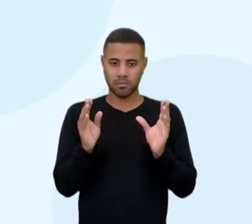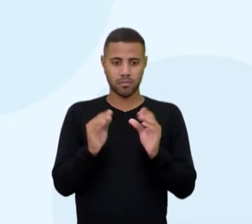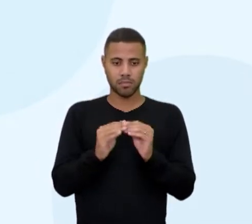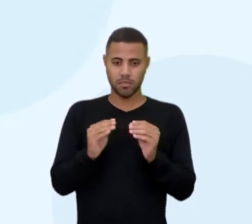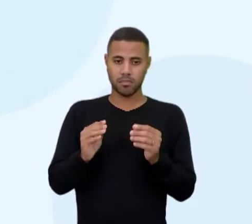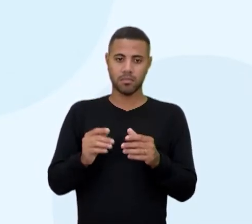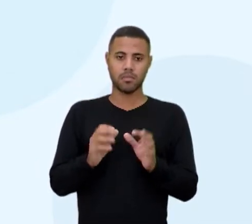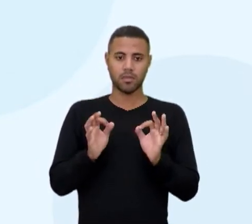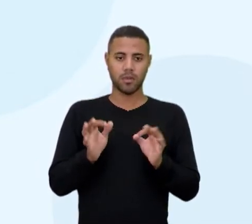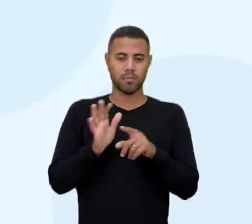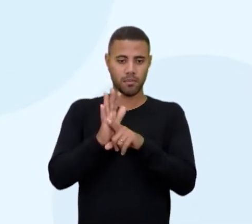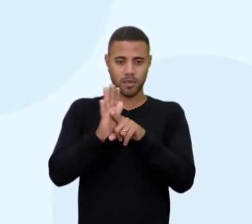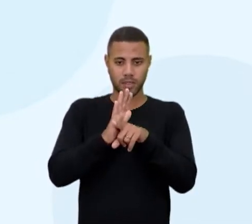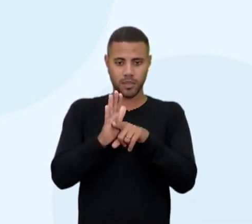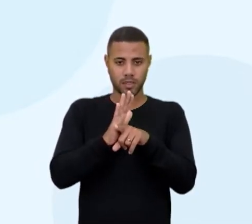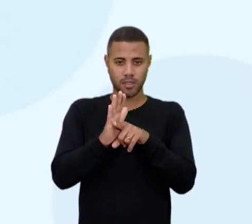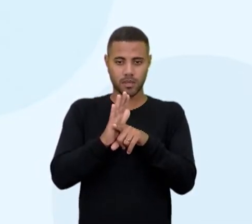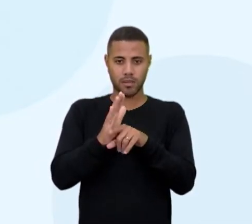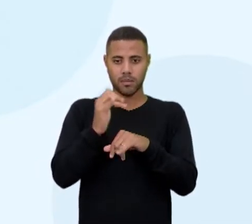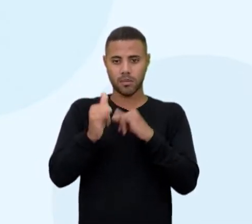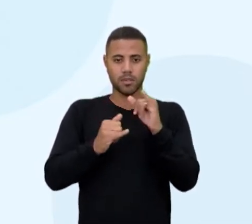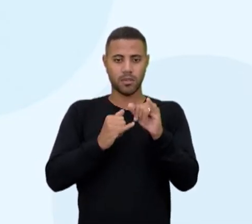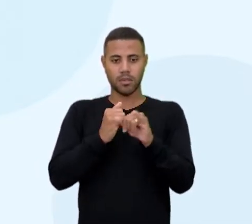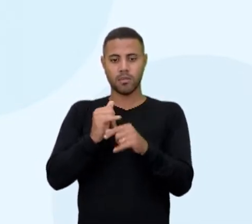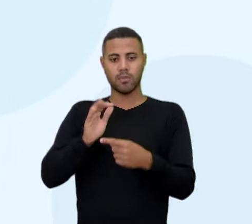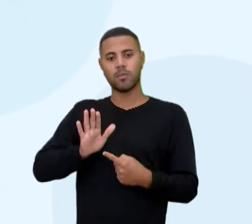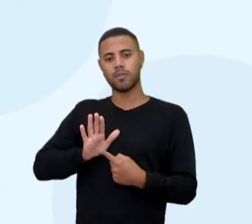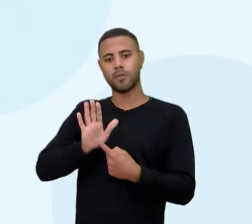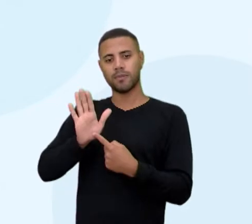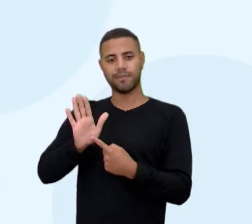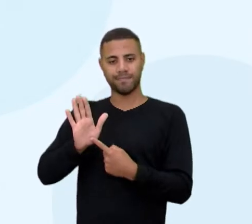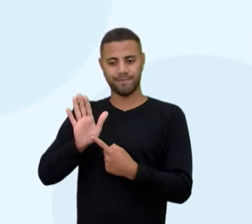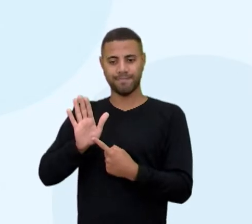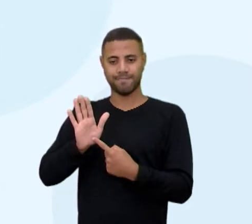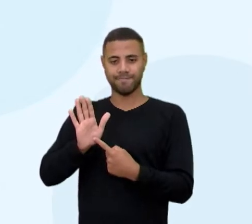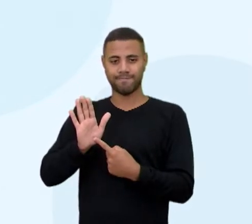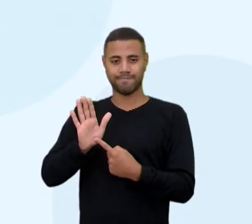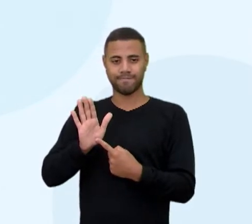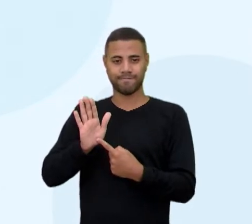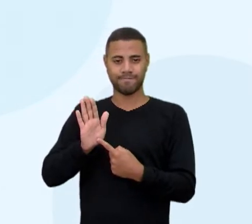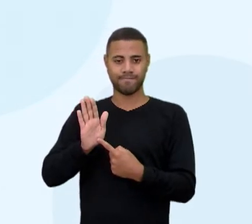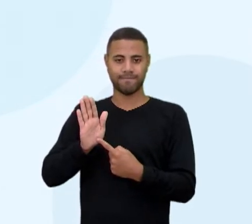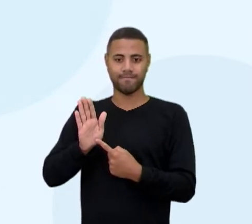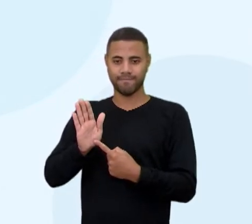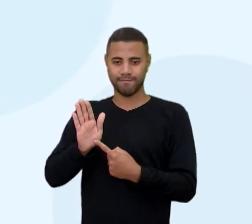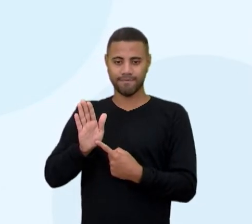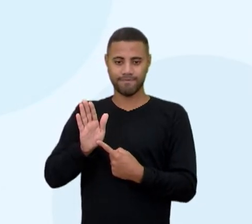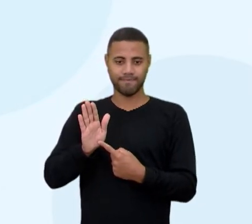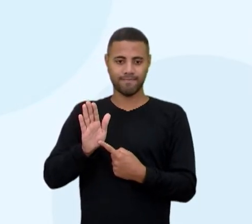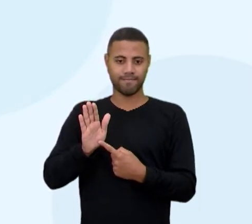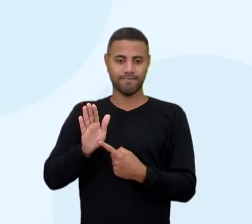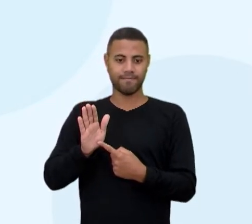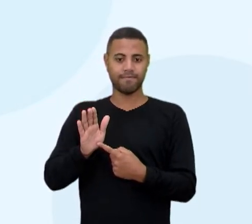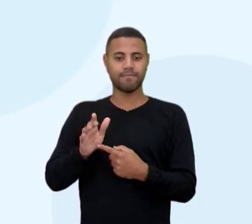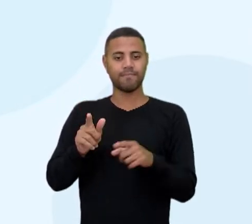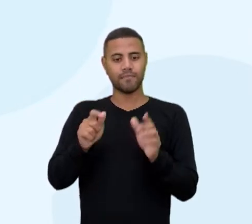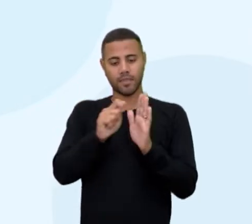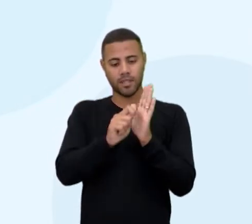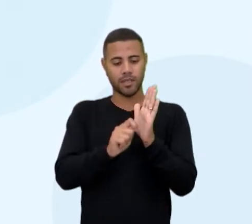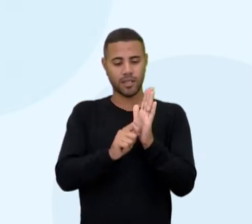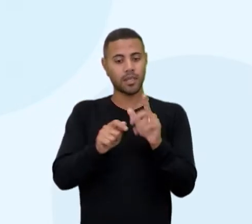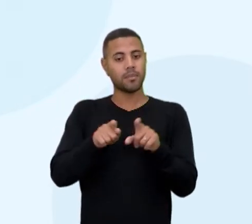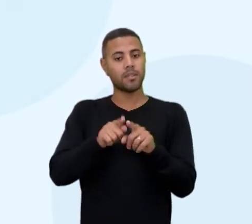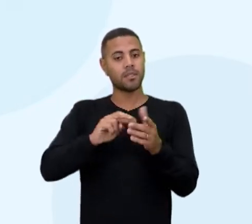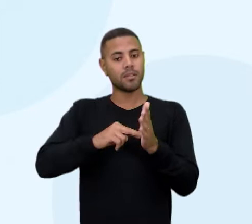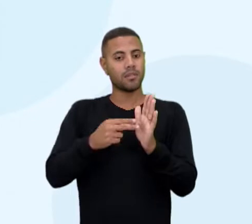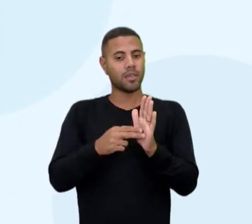né, no site de busca, apareceram essas imagens aí, né? E quando a gente está falando de algoritmo, a gente também tem que entender que os